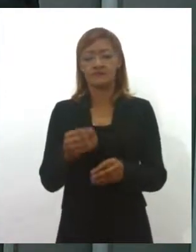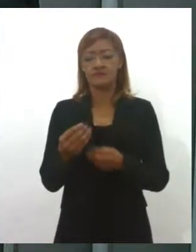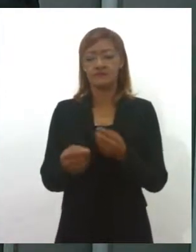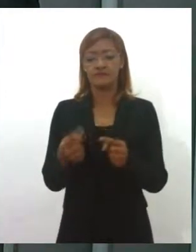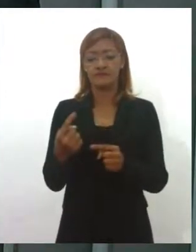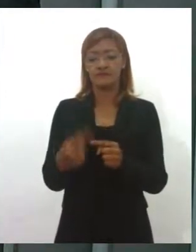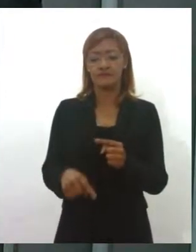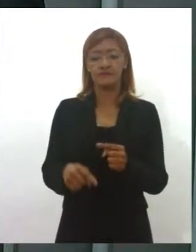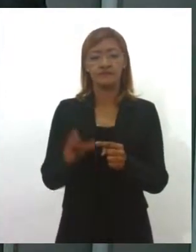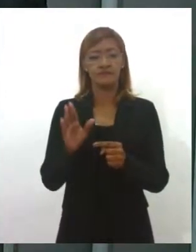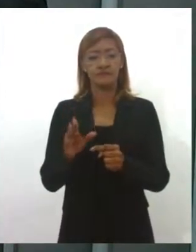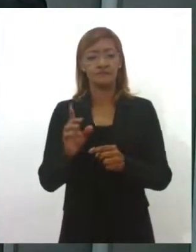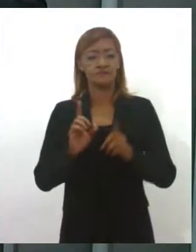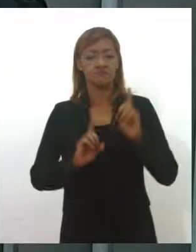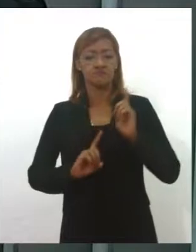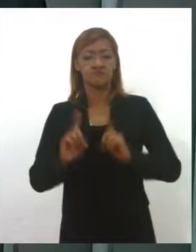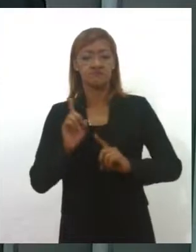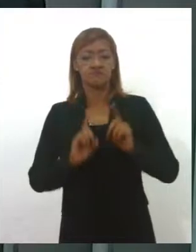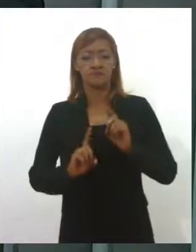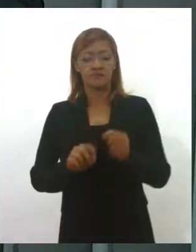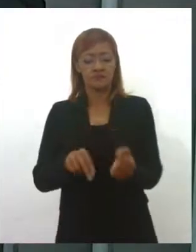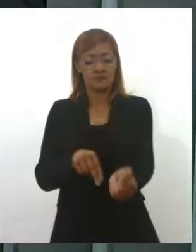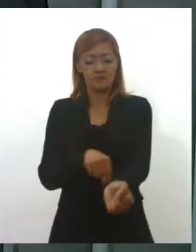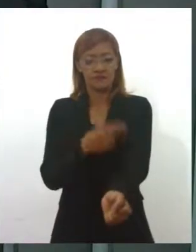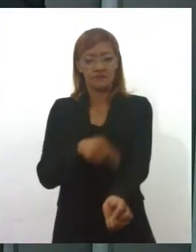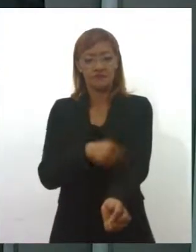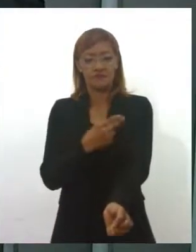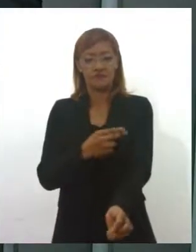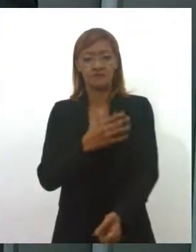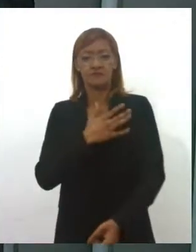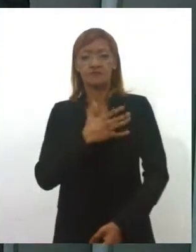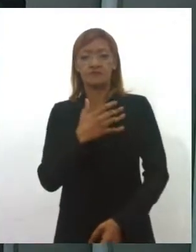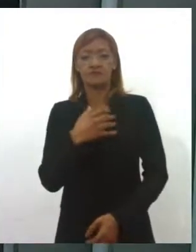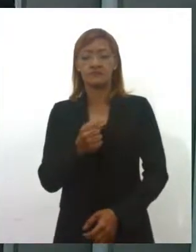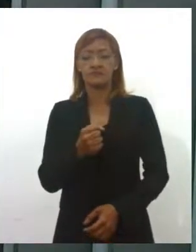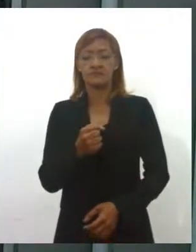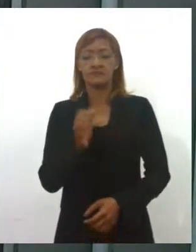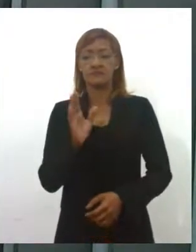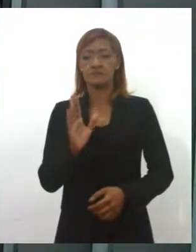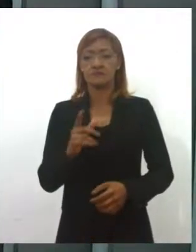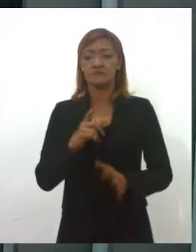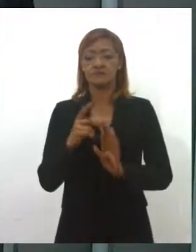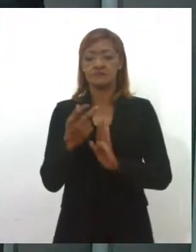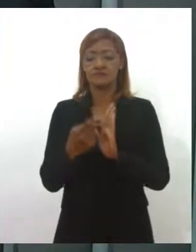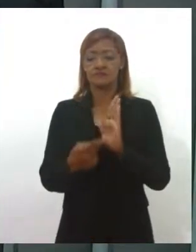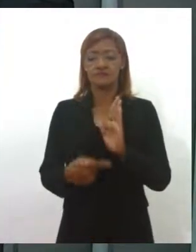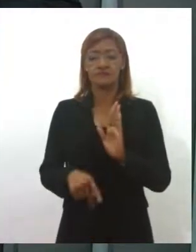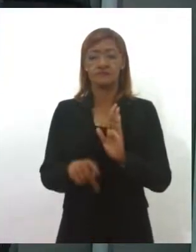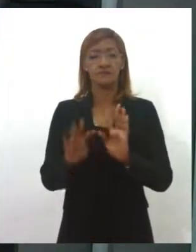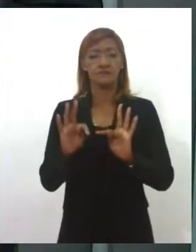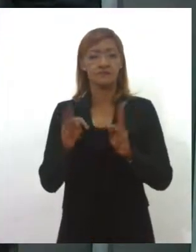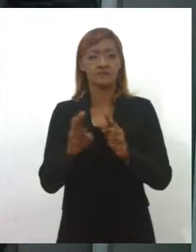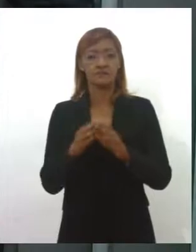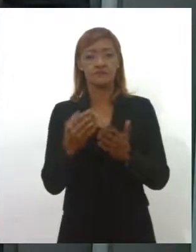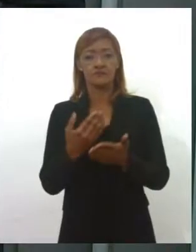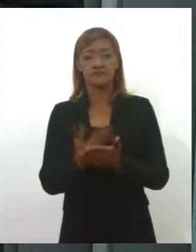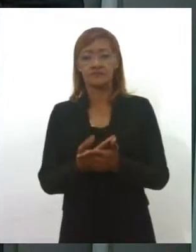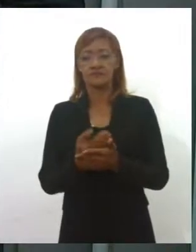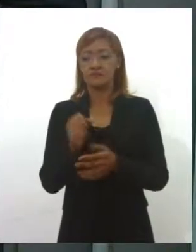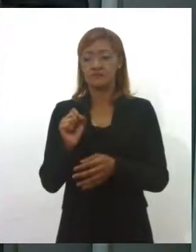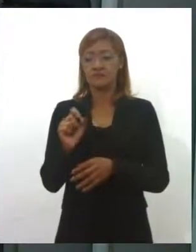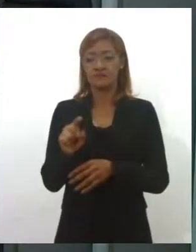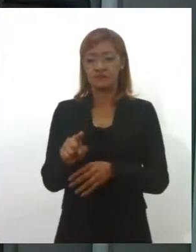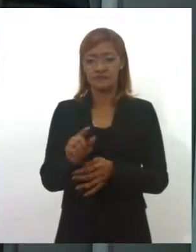a depressão automutilação e suicídio no projeto pedagógico das escolas públicas e privadas de Sergipe